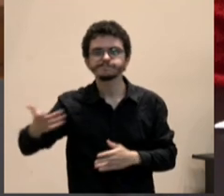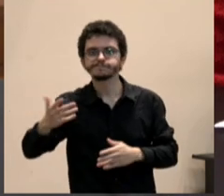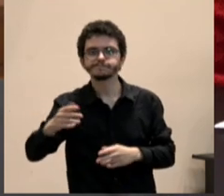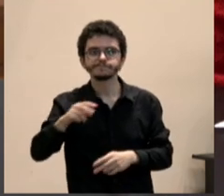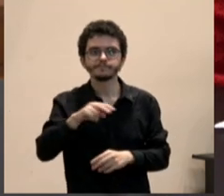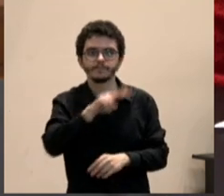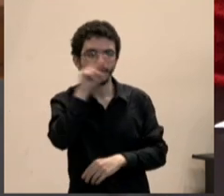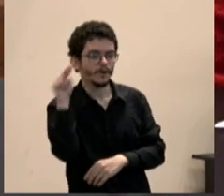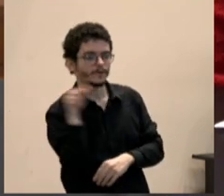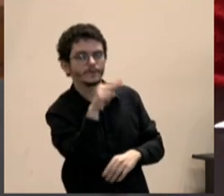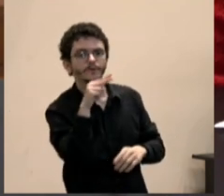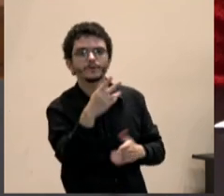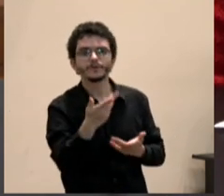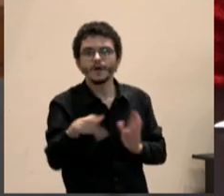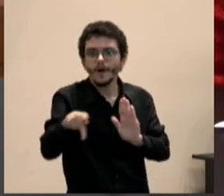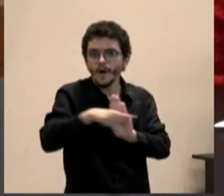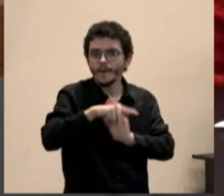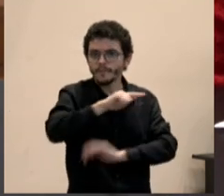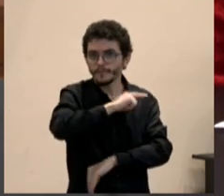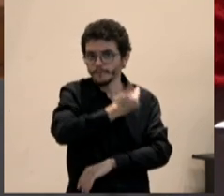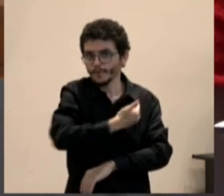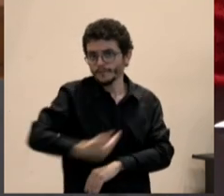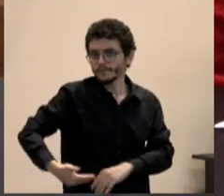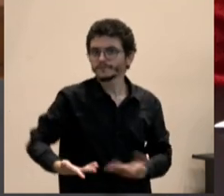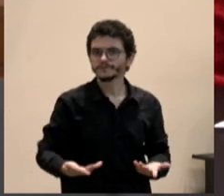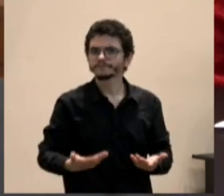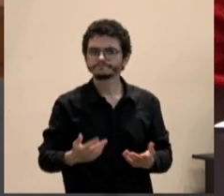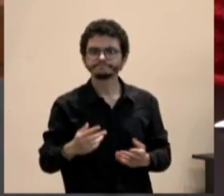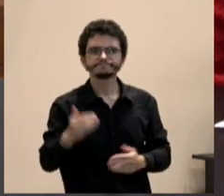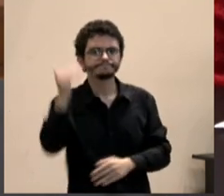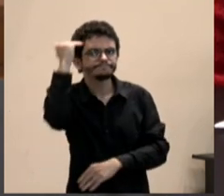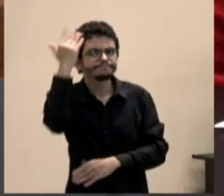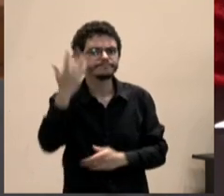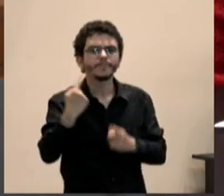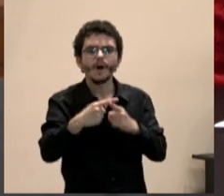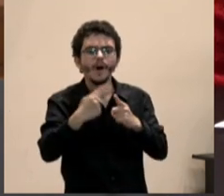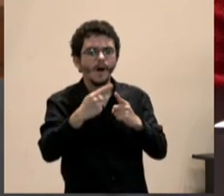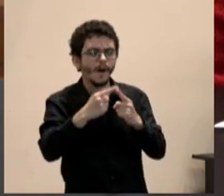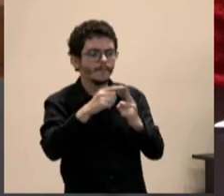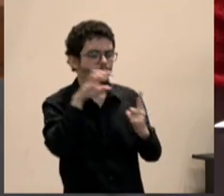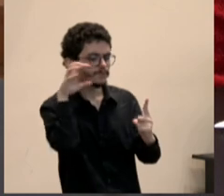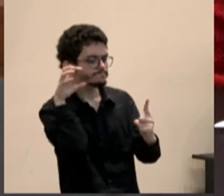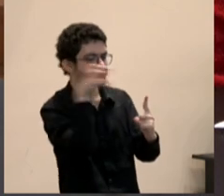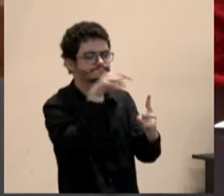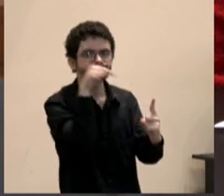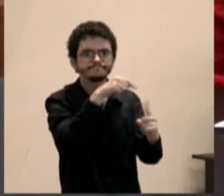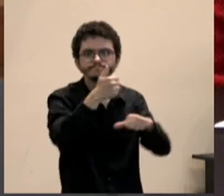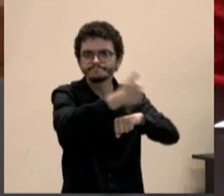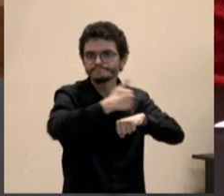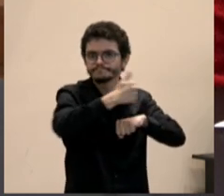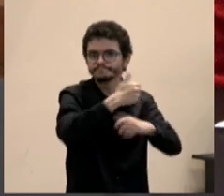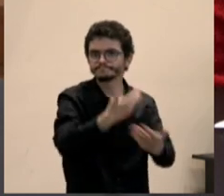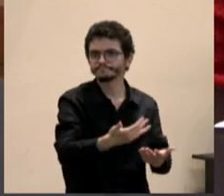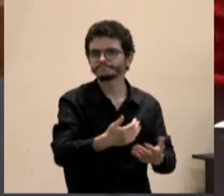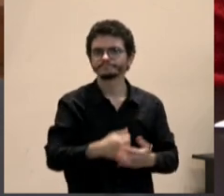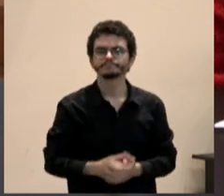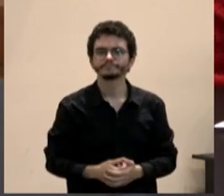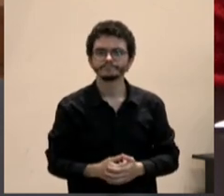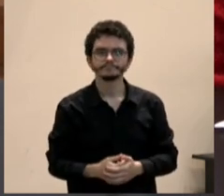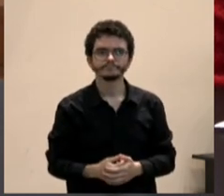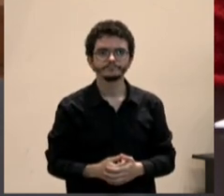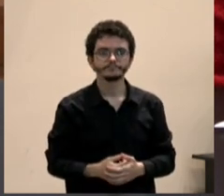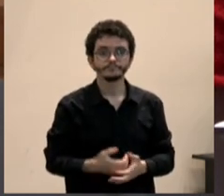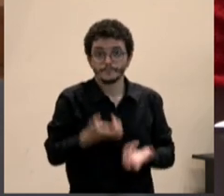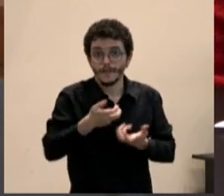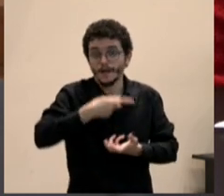de governo, pelas concepções? Por que atacar diretamente esses profissionais? E quero